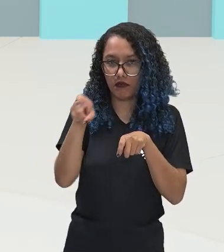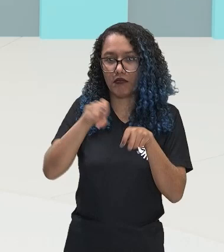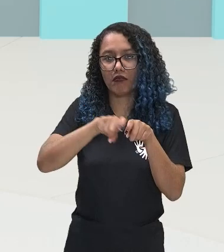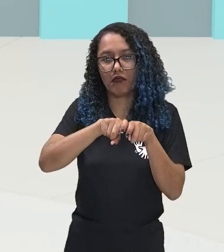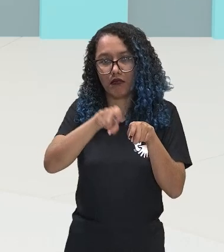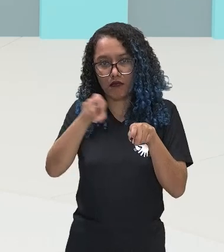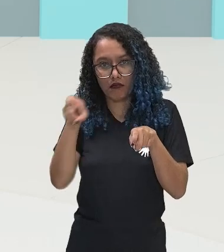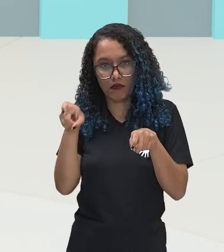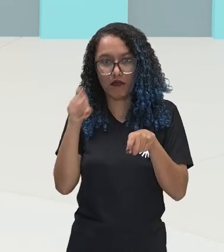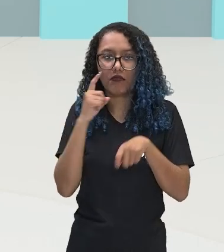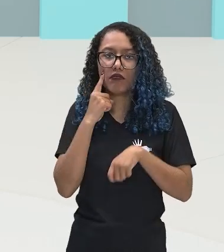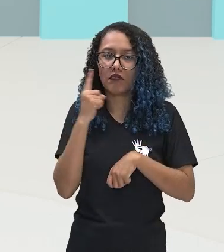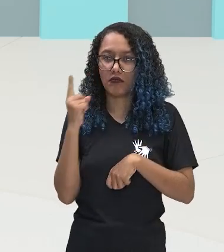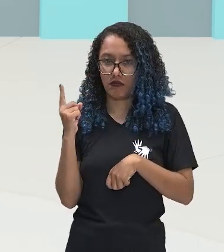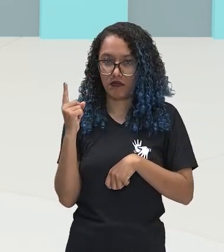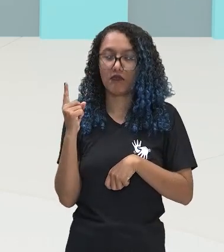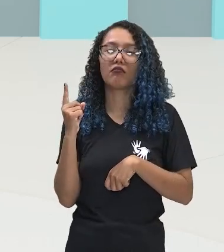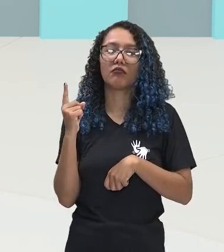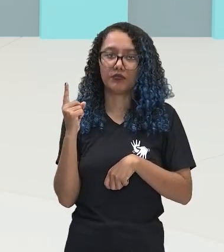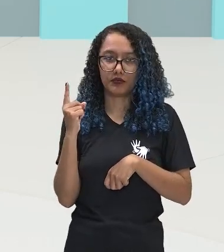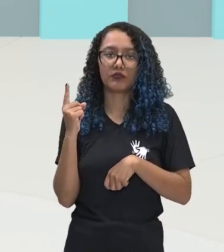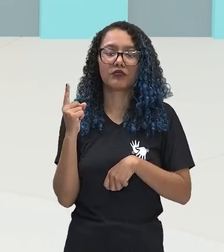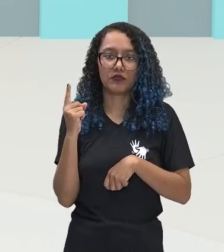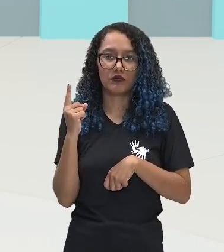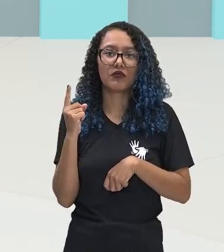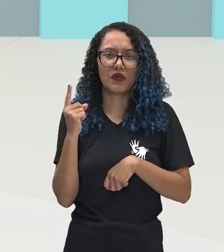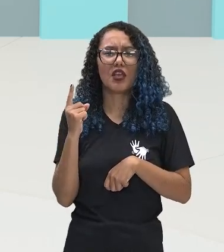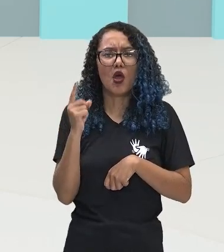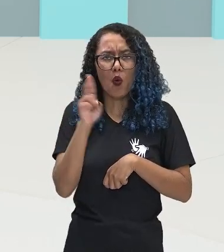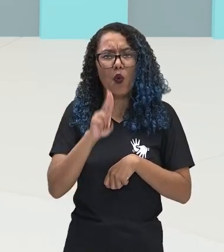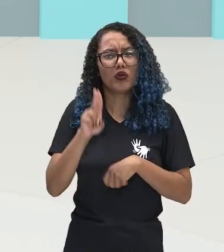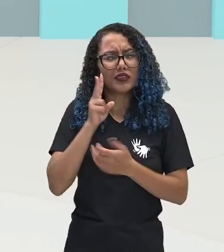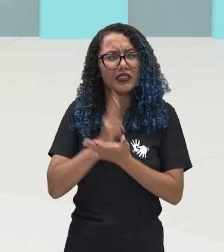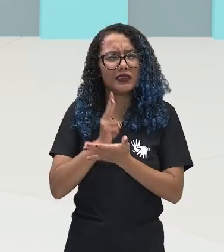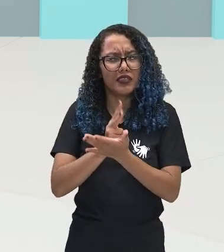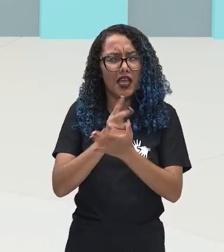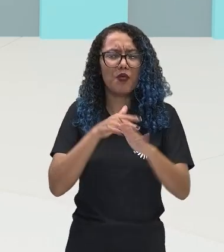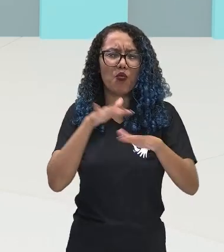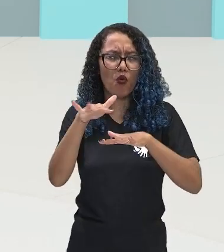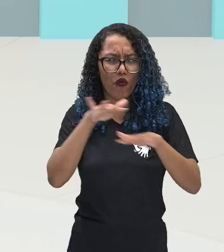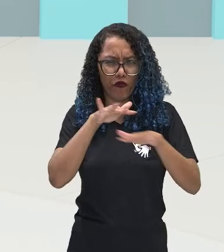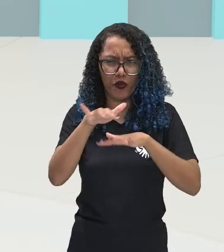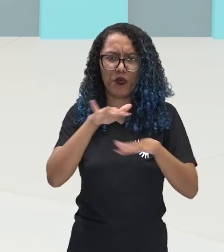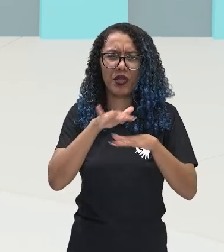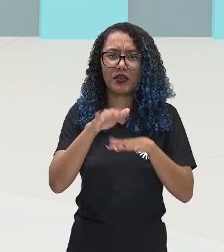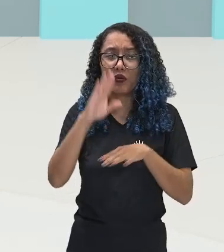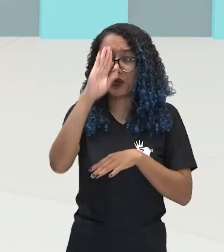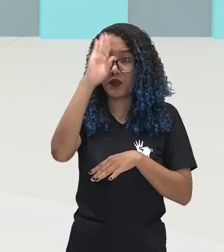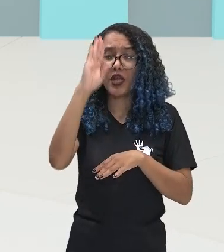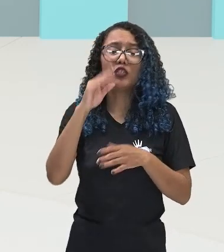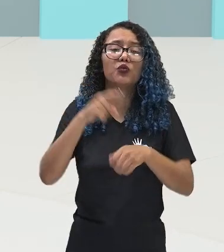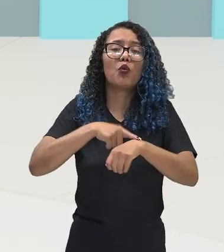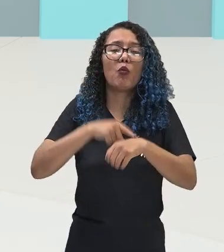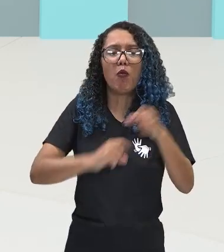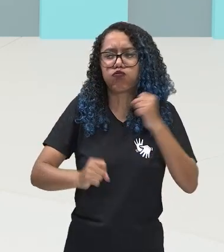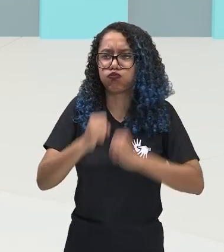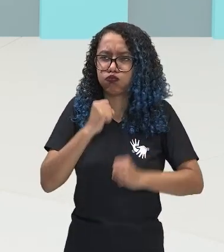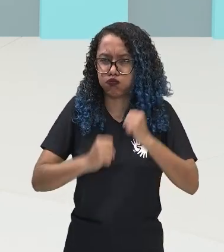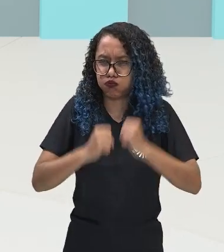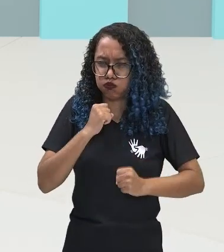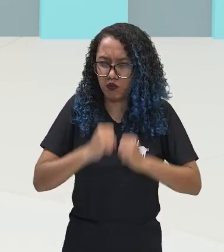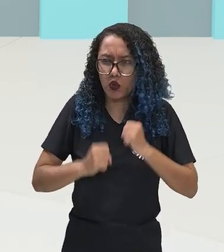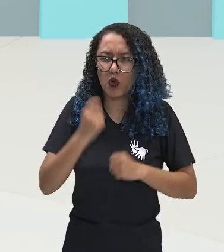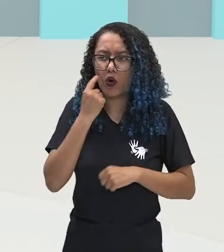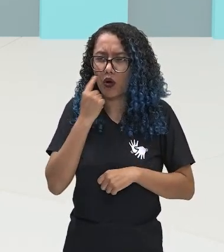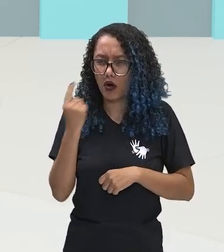perna e isso a gente utiliza muito constantemente nos nossos movimentos mas principalmente na corrida quando você tá